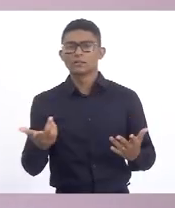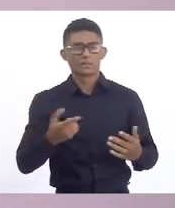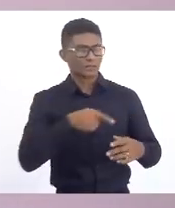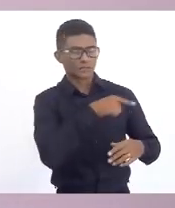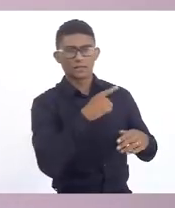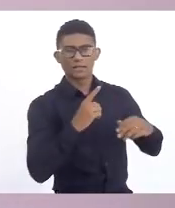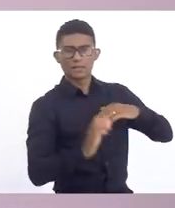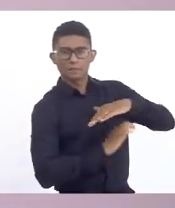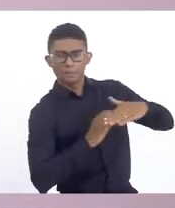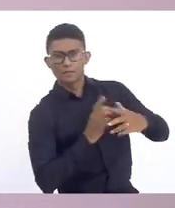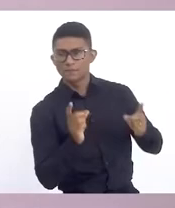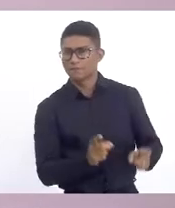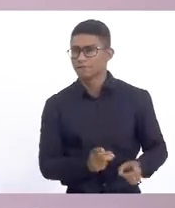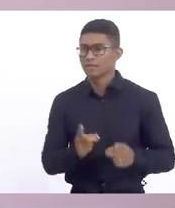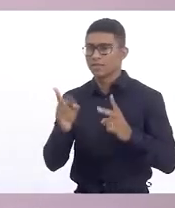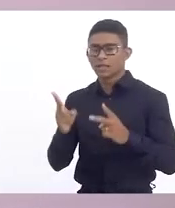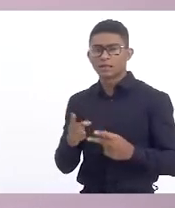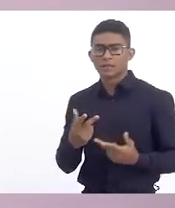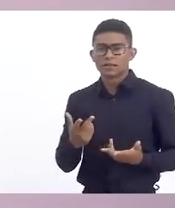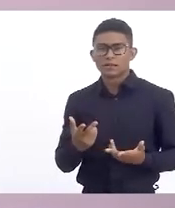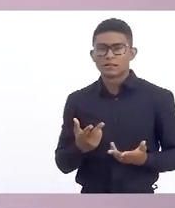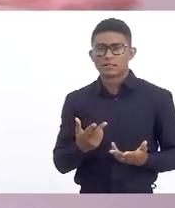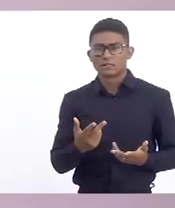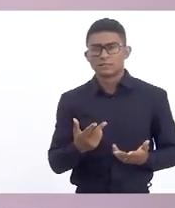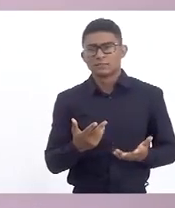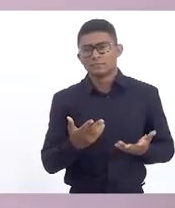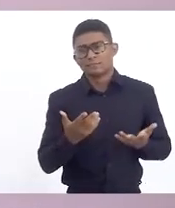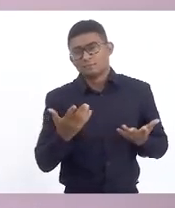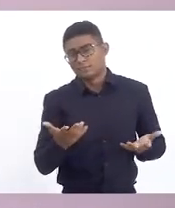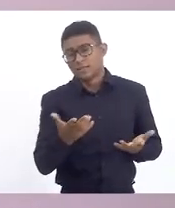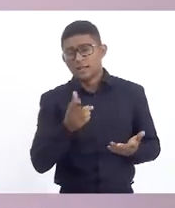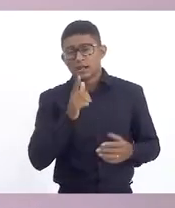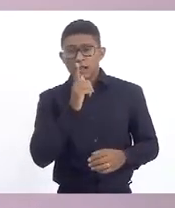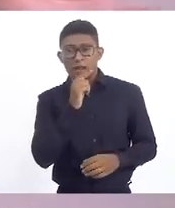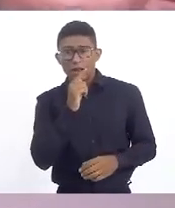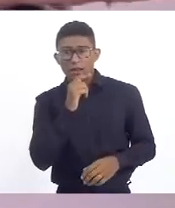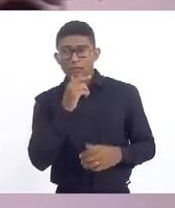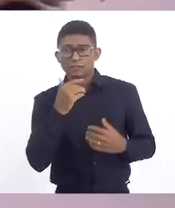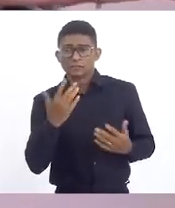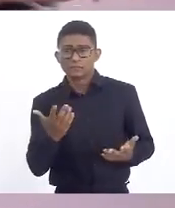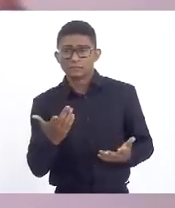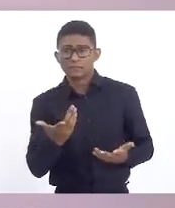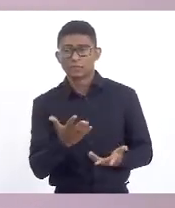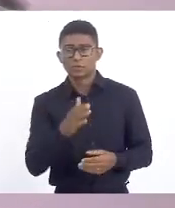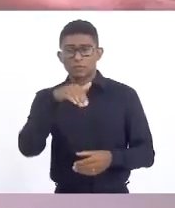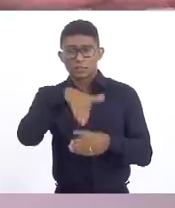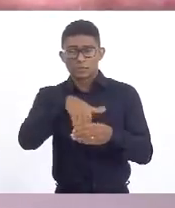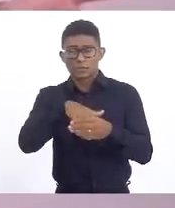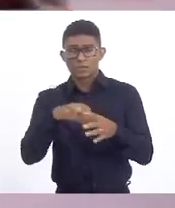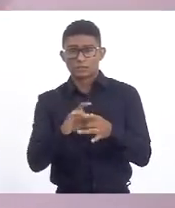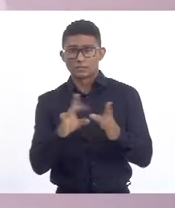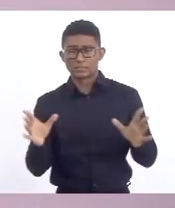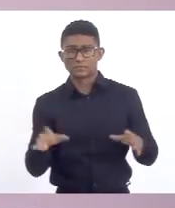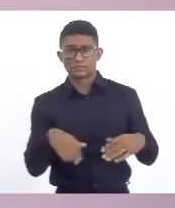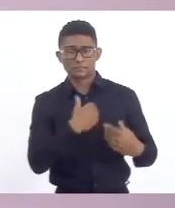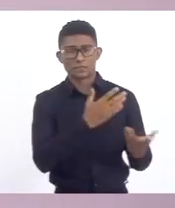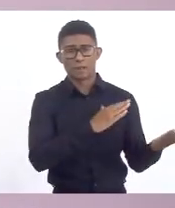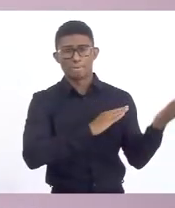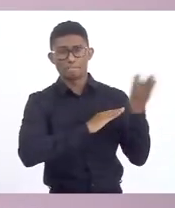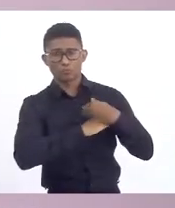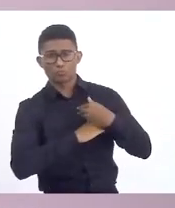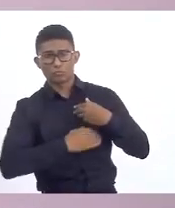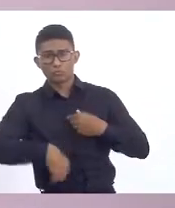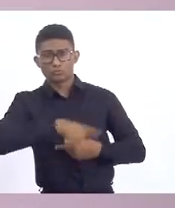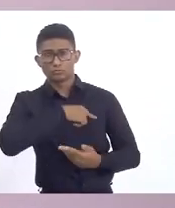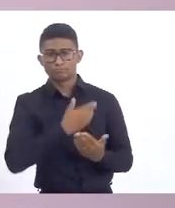SEDAI é trata da água, e água é vida. Mas, infelizmente, fomos derrotados, a democracia é isso, nós fomos derrotados, agora vamos trabalhar para